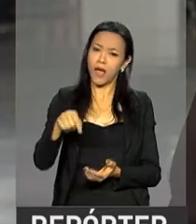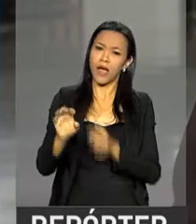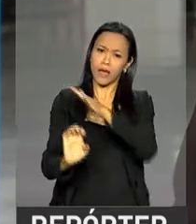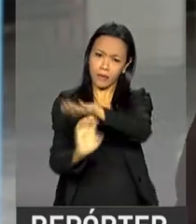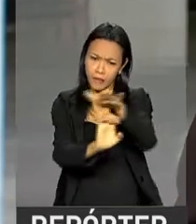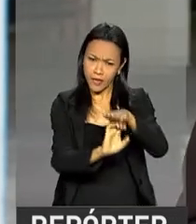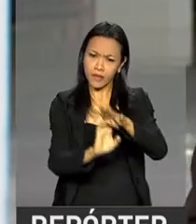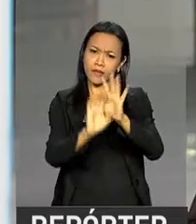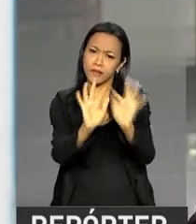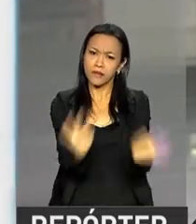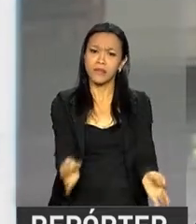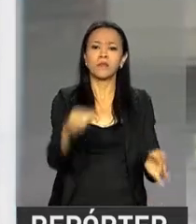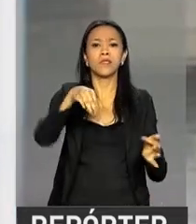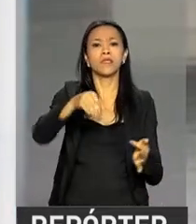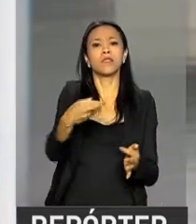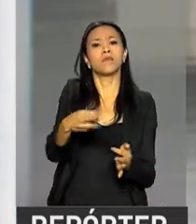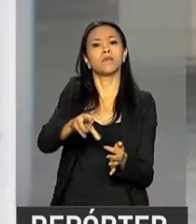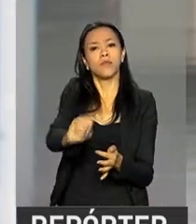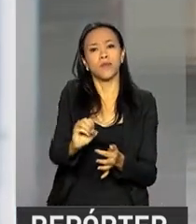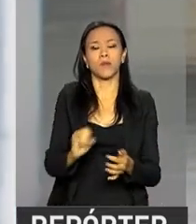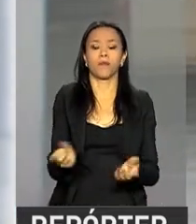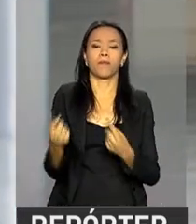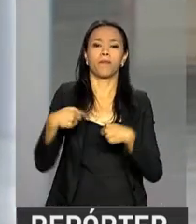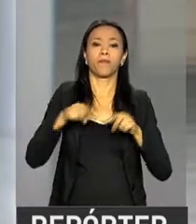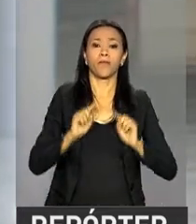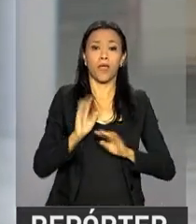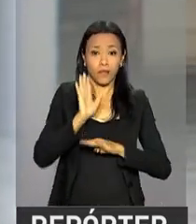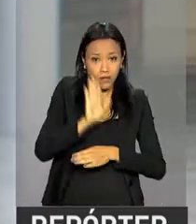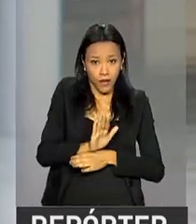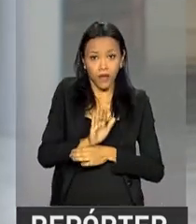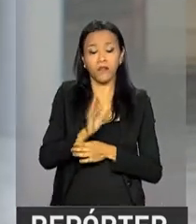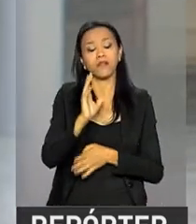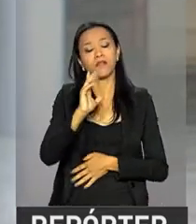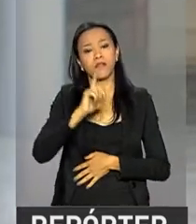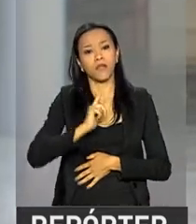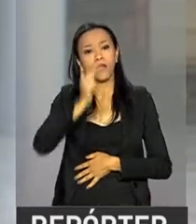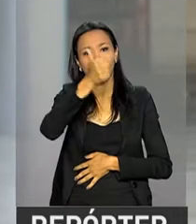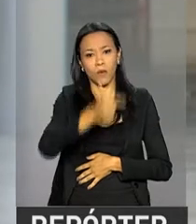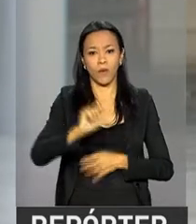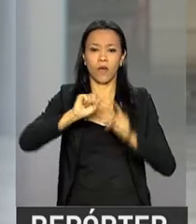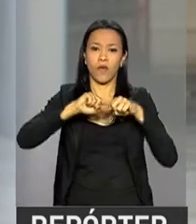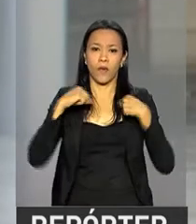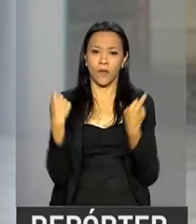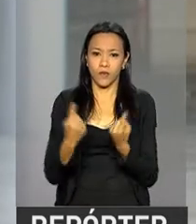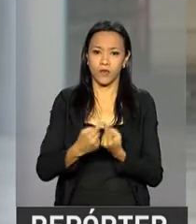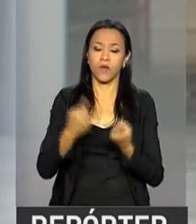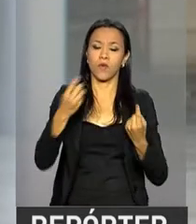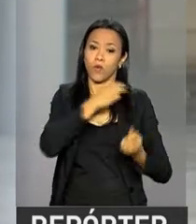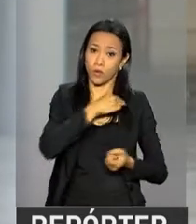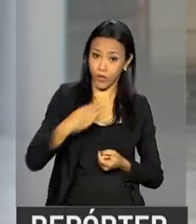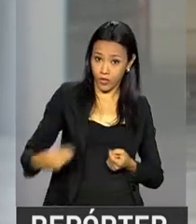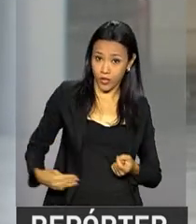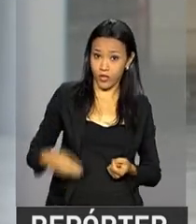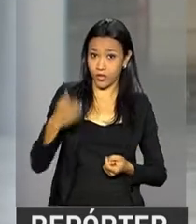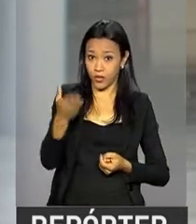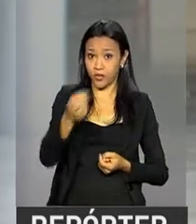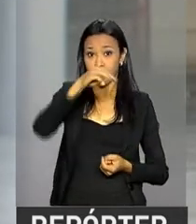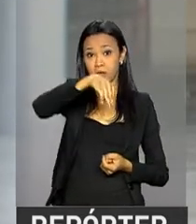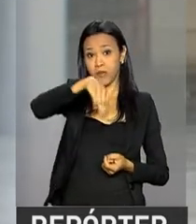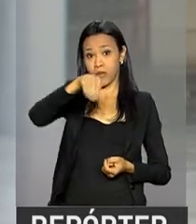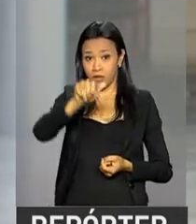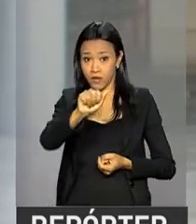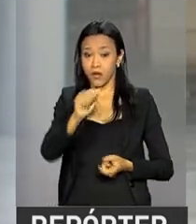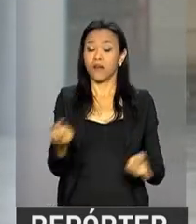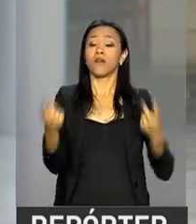empresas na parte da tarde michel temer vai se reunir com o ministro do meio ambiente sarney filho tem também